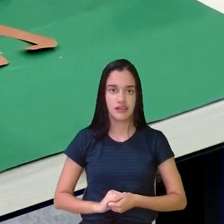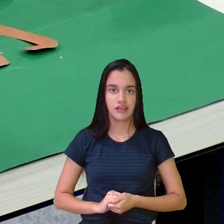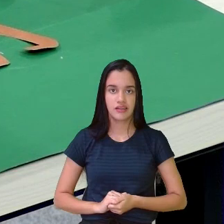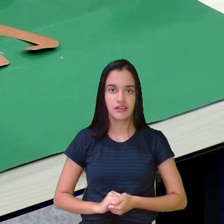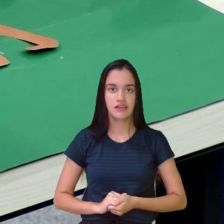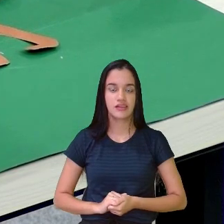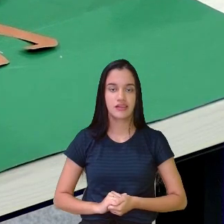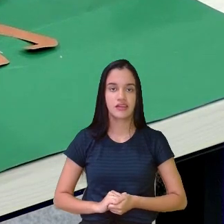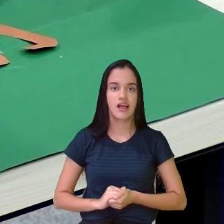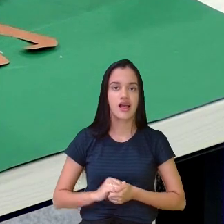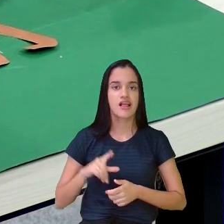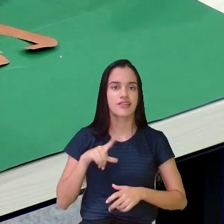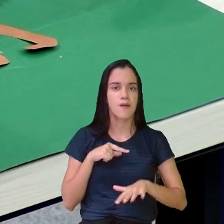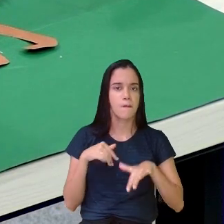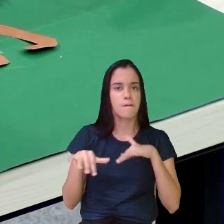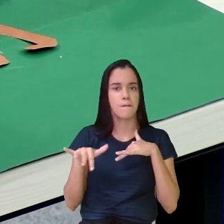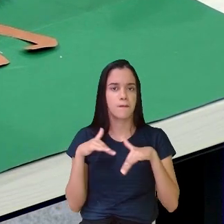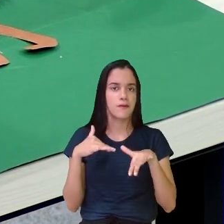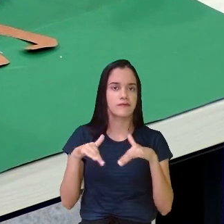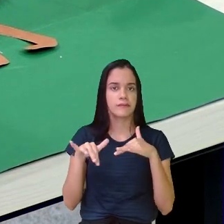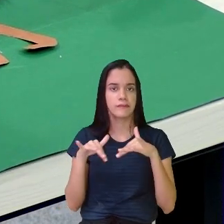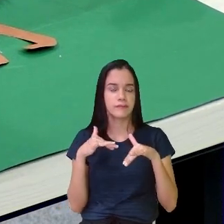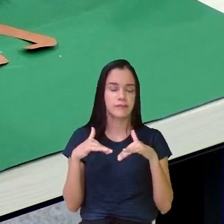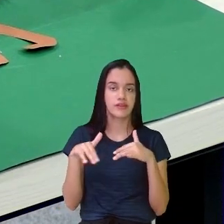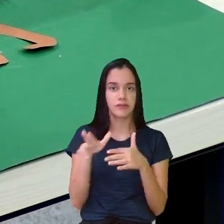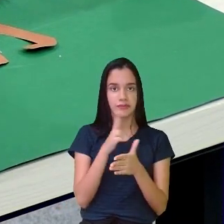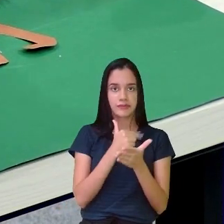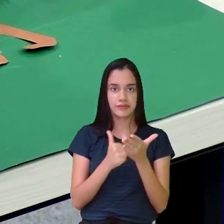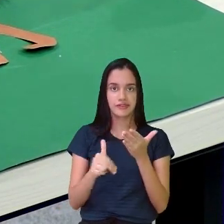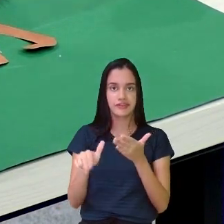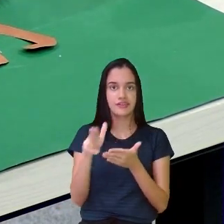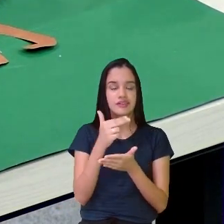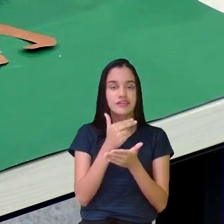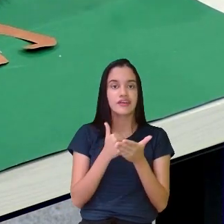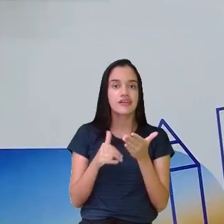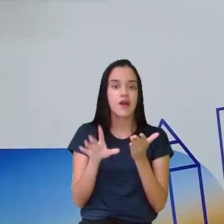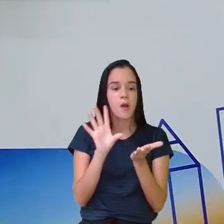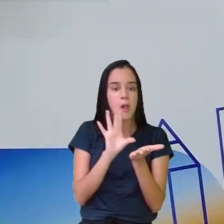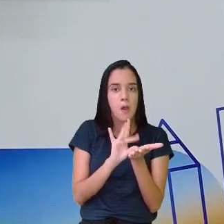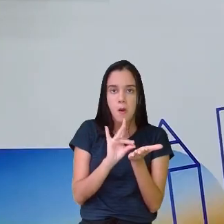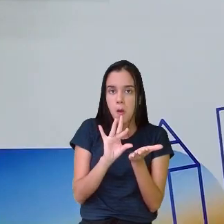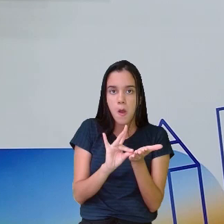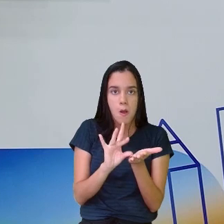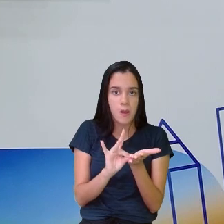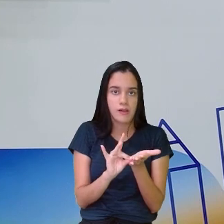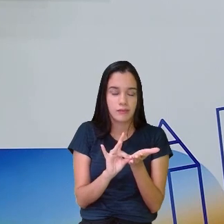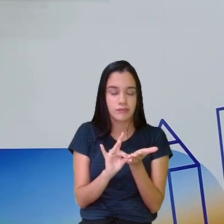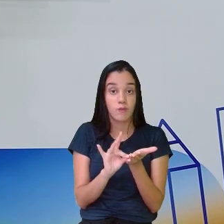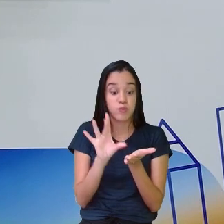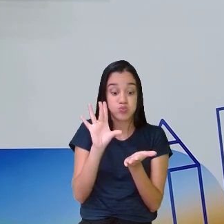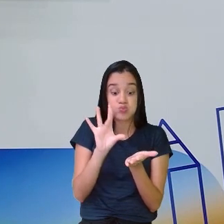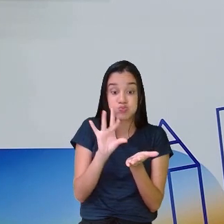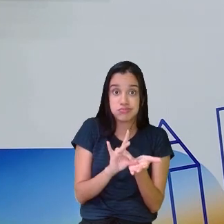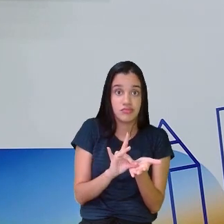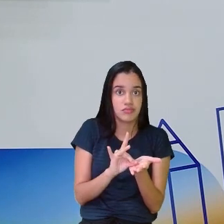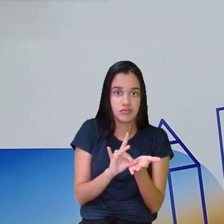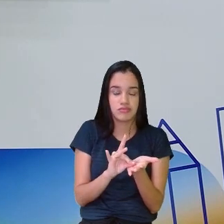dá até um certo movimento, sabe, pro nosso desenho, quando a gente não sai colando com muita cola, sabe?